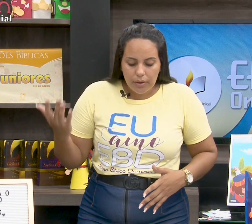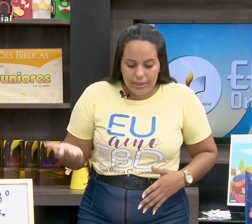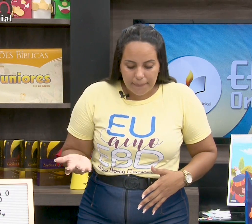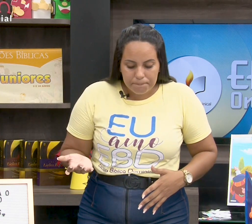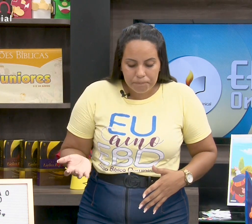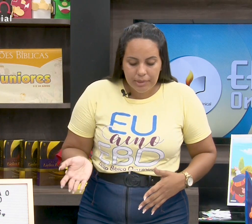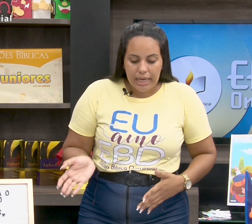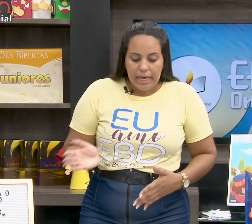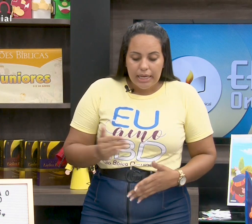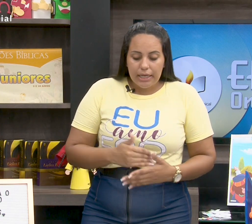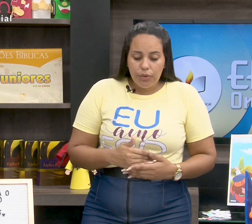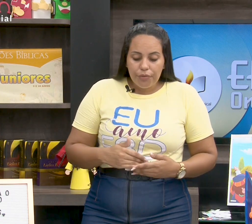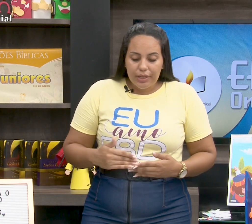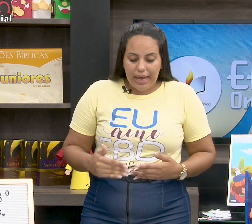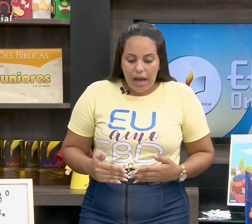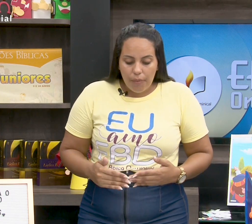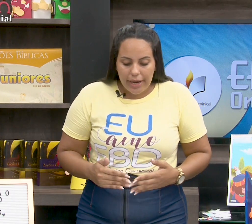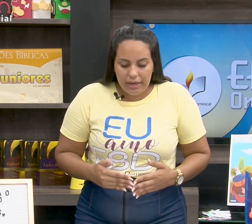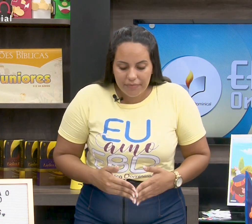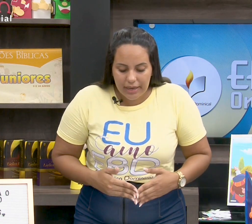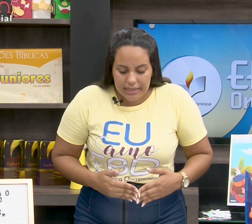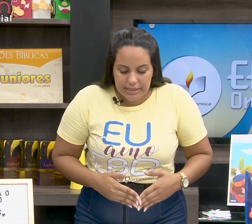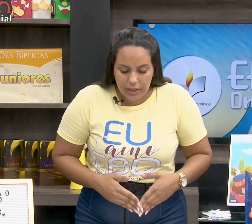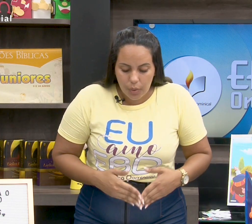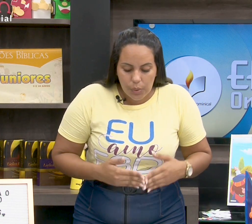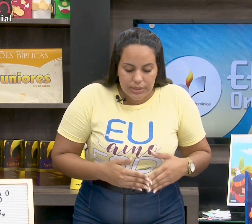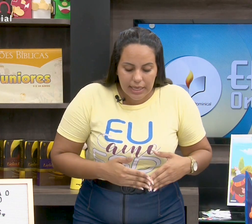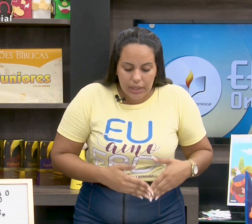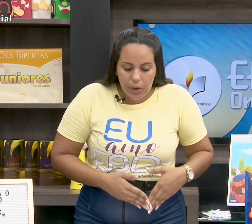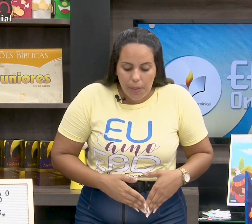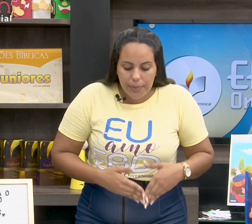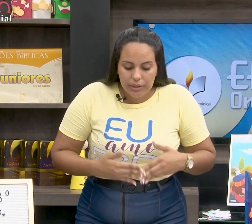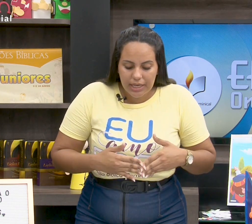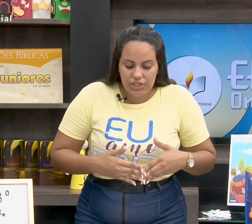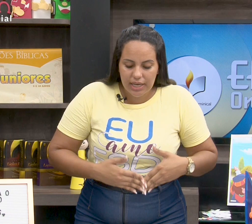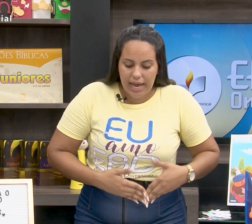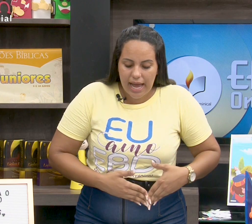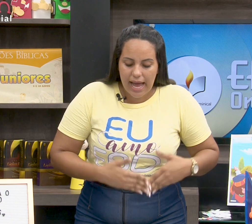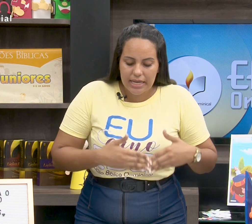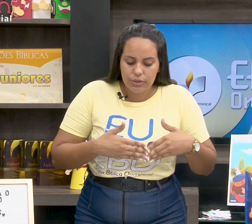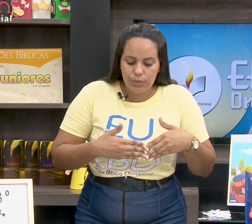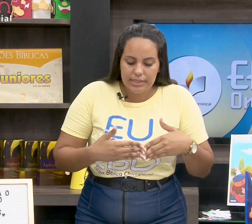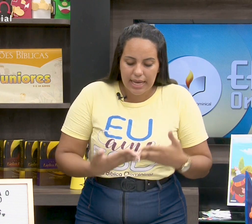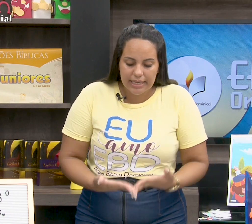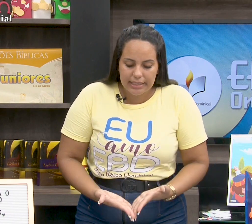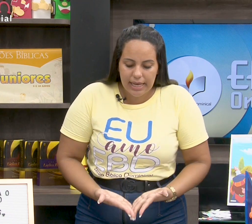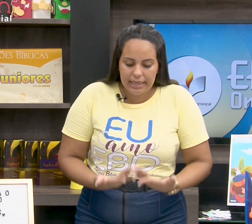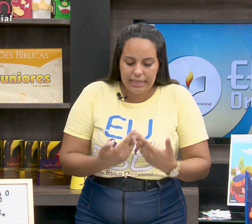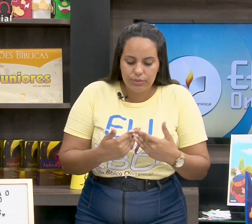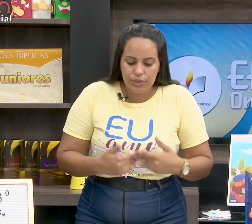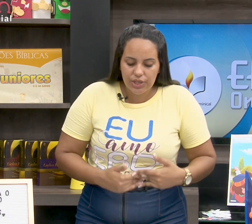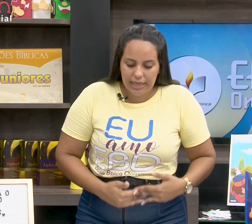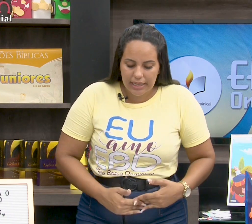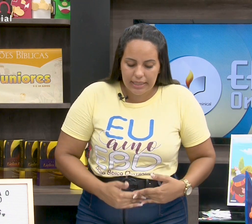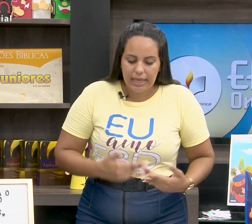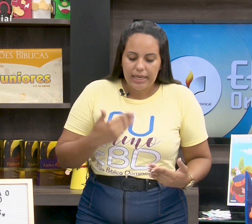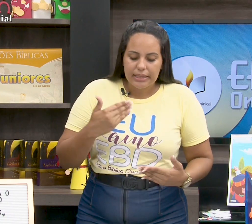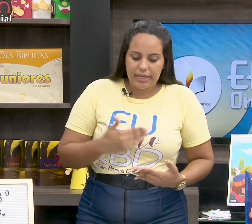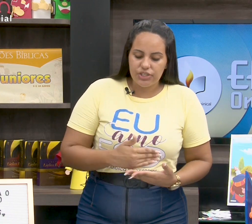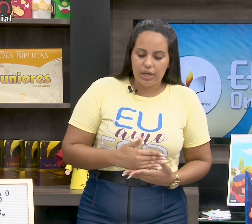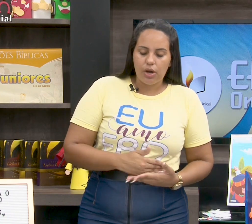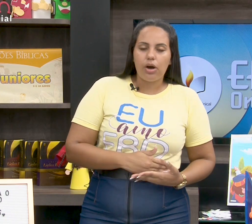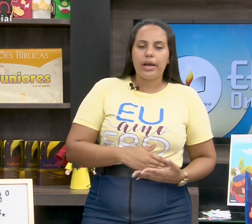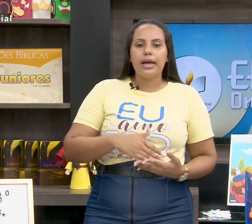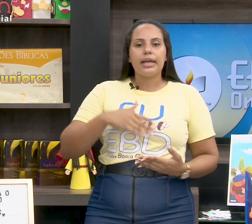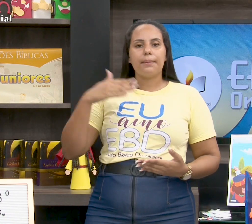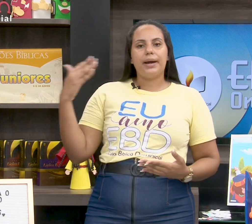seu poder. E no final, ele fala assim: o Senhor protegerá a sua saída e a sua chegada,